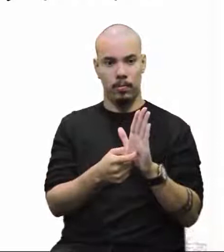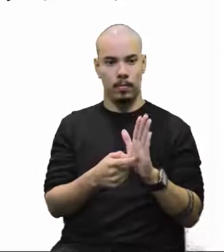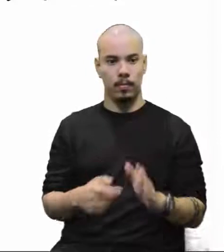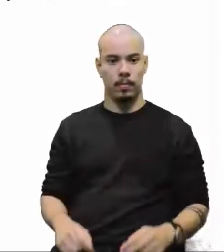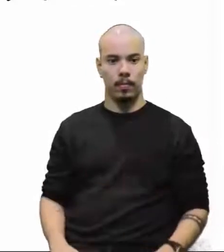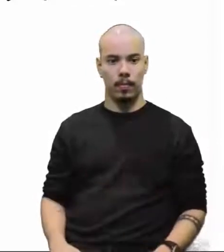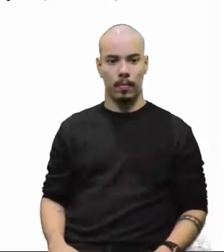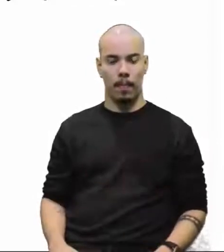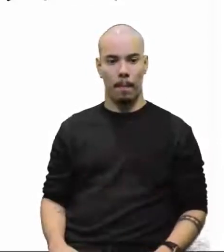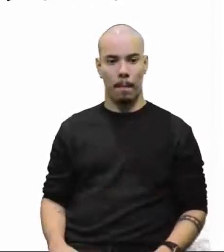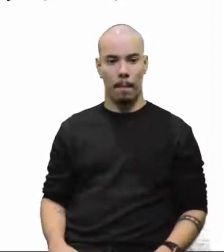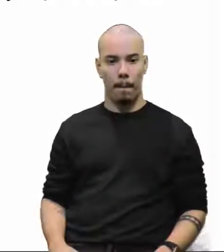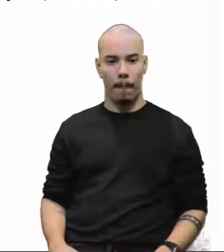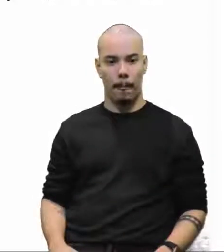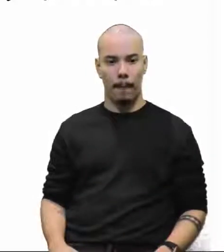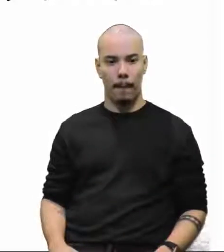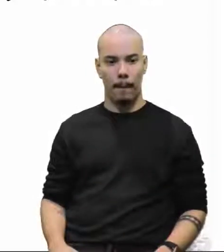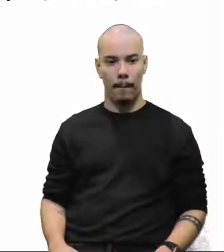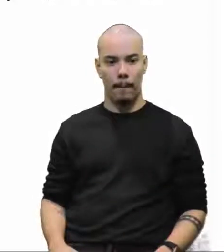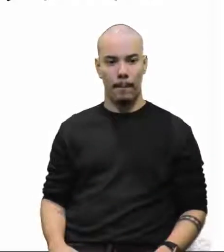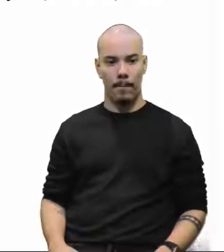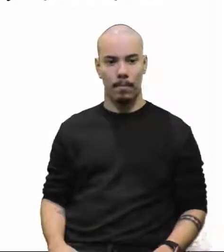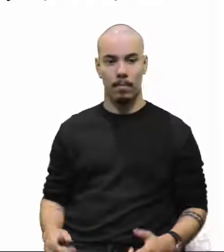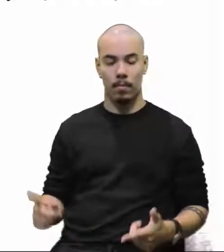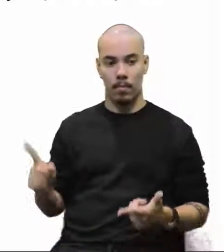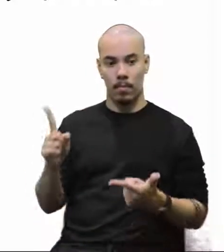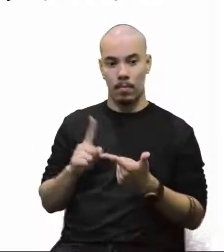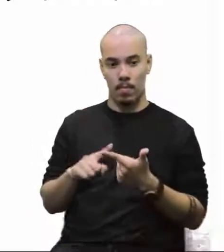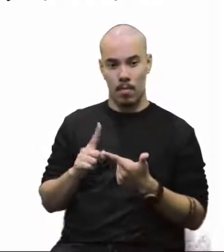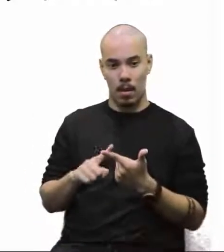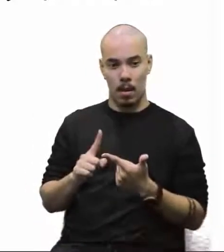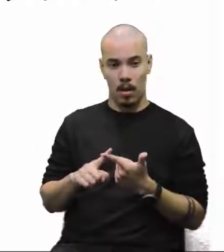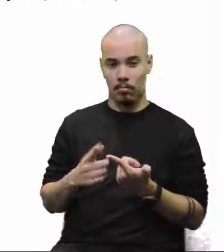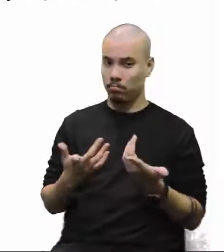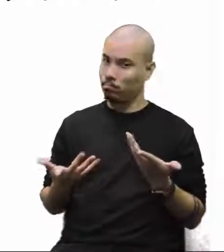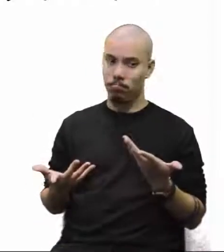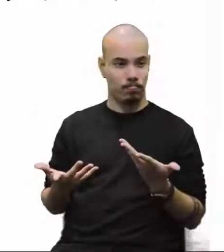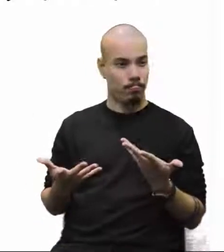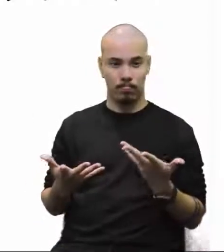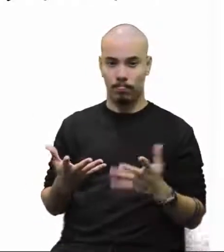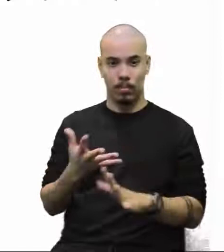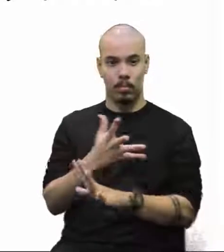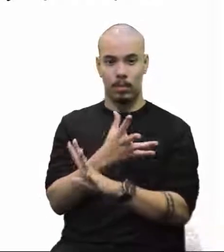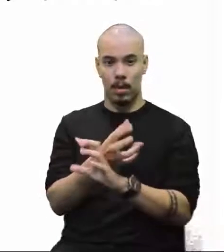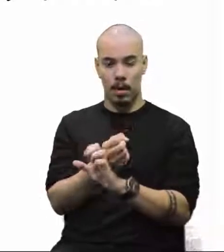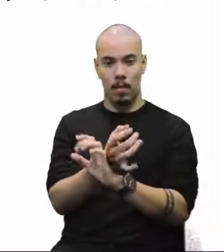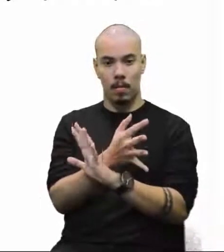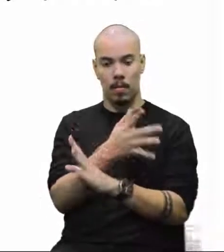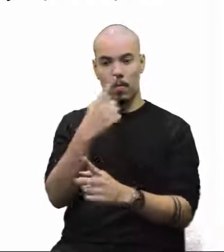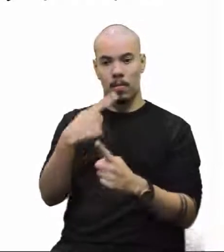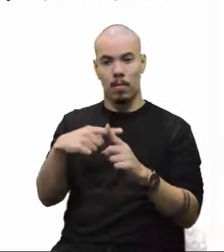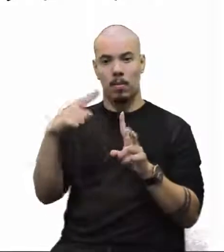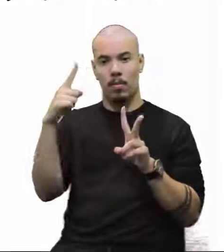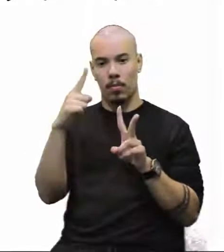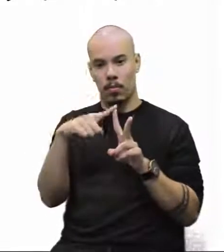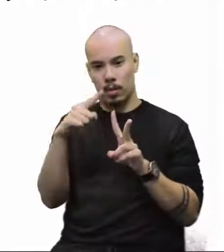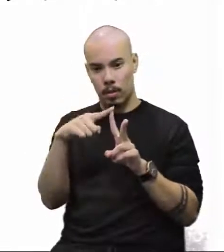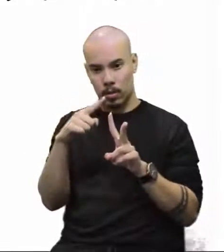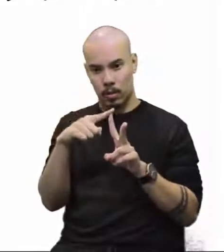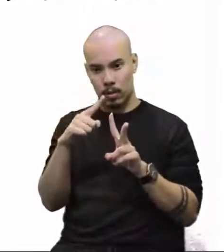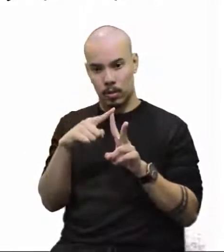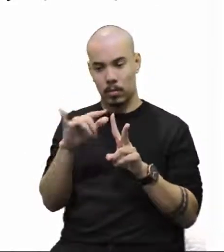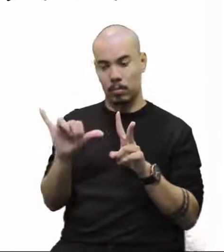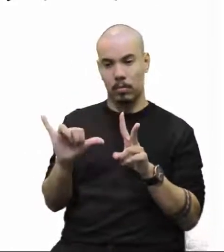uma opção, será que é de repulsão? Porque o vetor indução magnética em